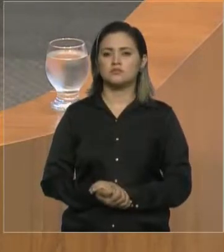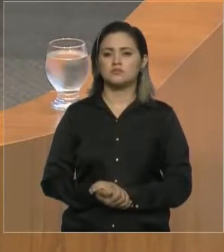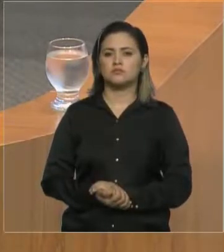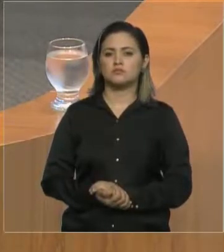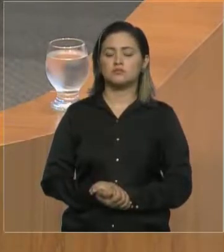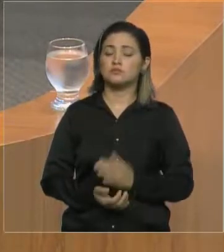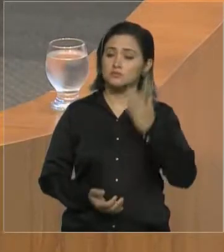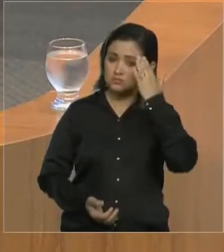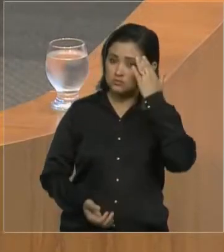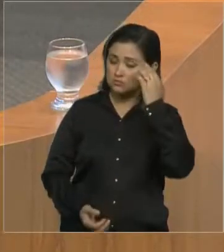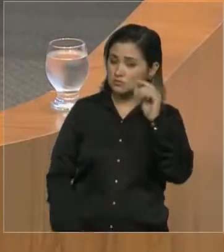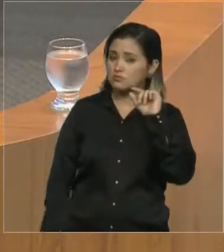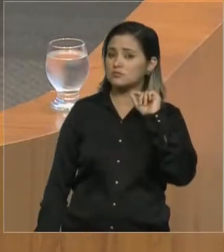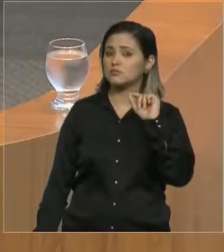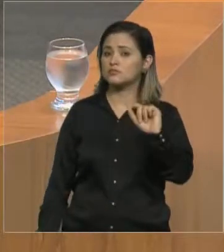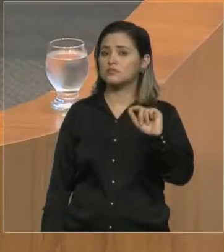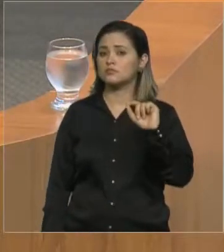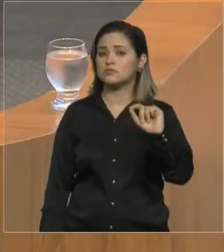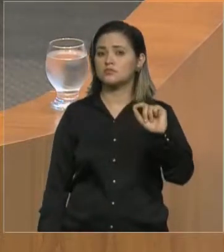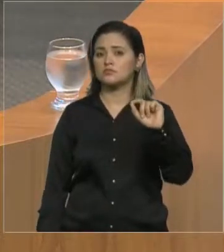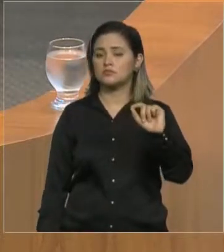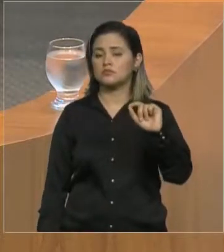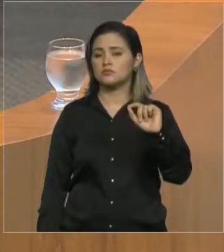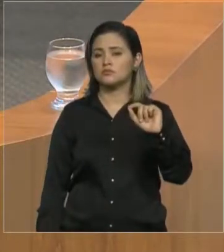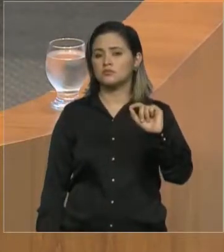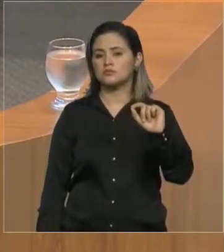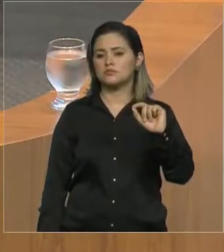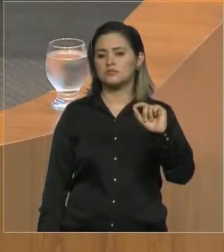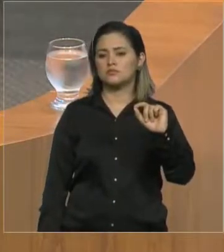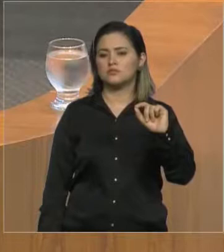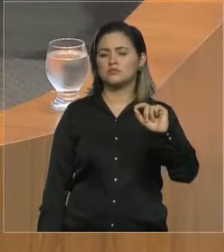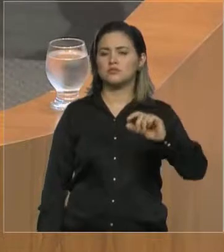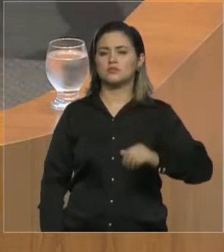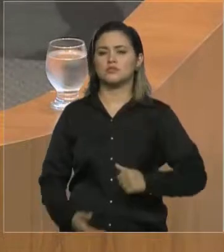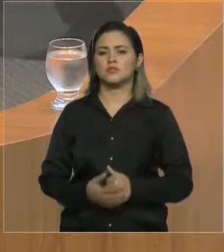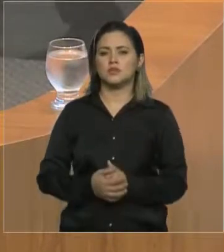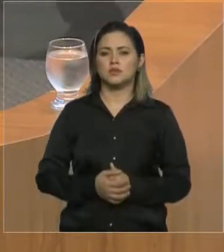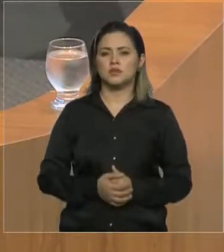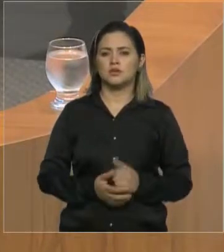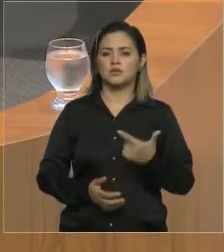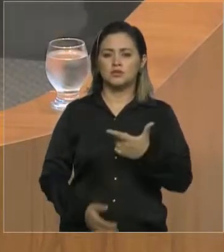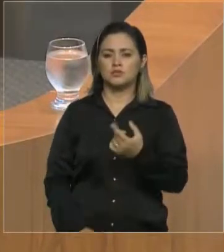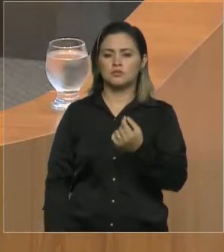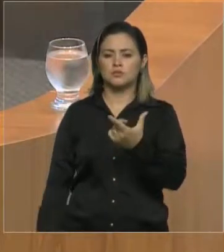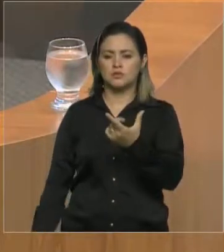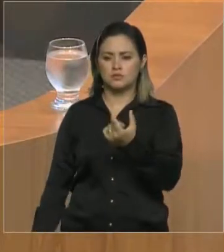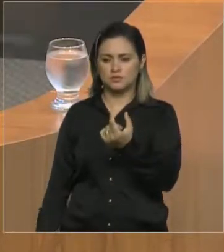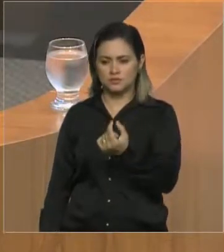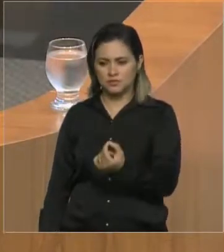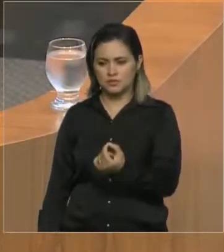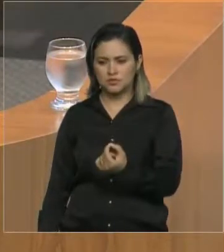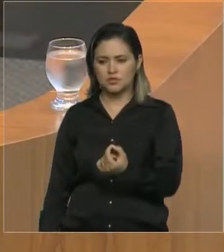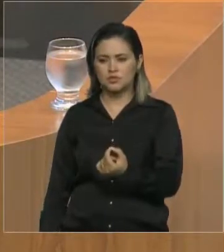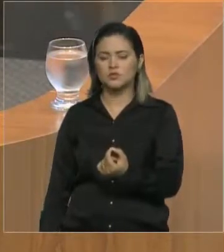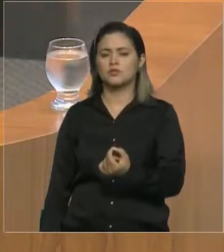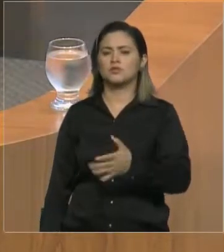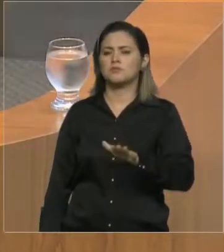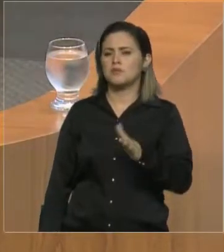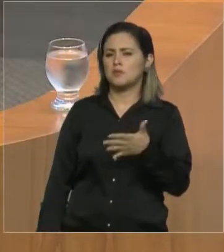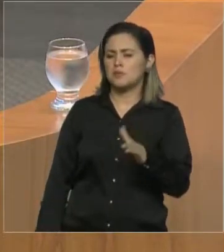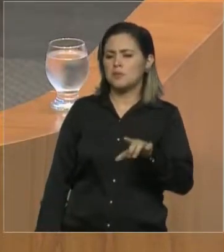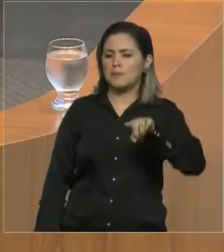sabendo que, no ápice da sua produção, ainda em 2020, vai estar produzindo em torno de